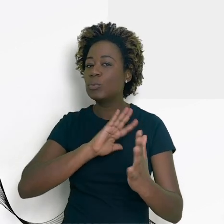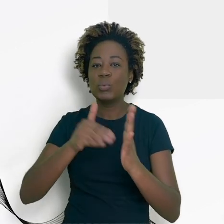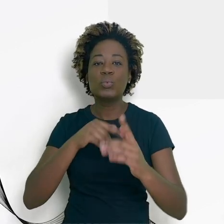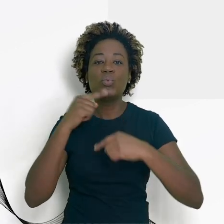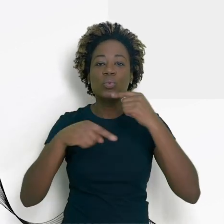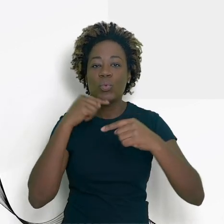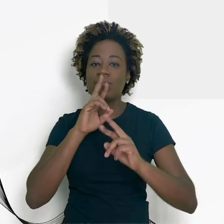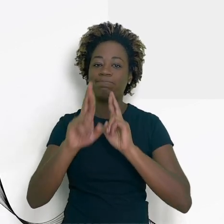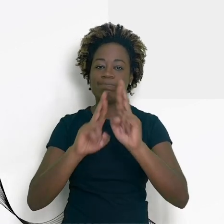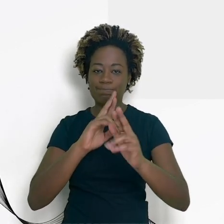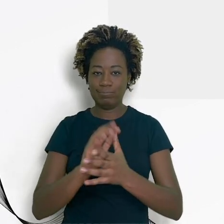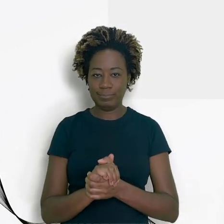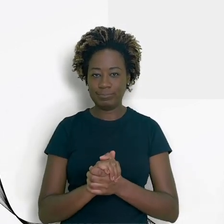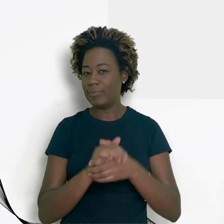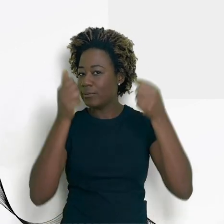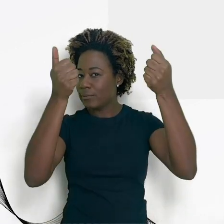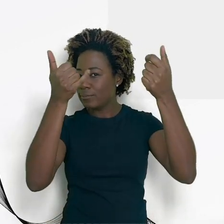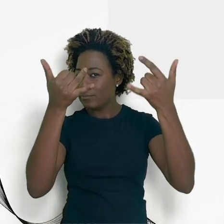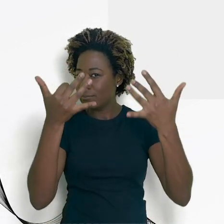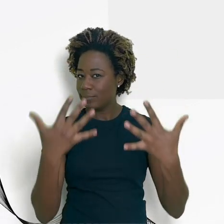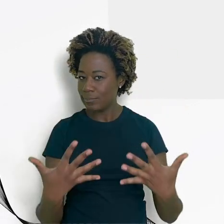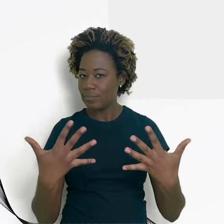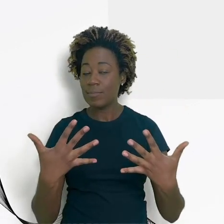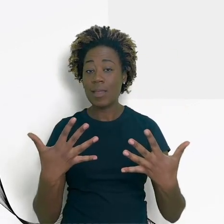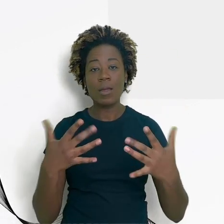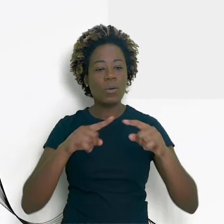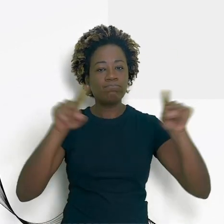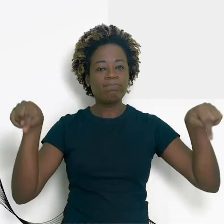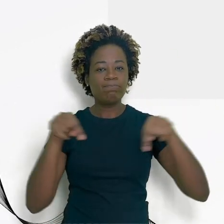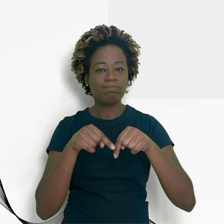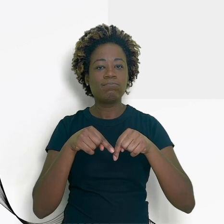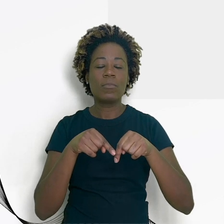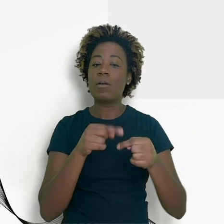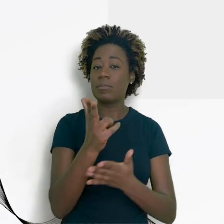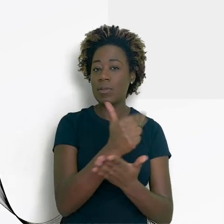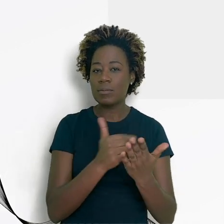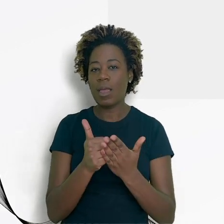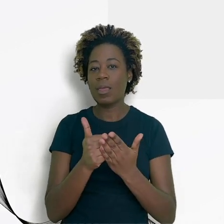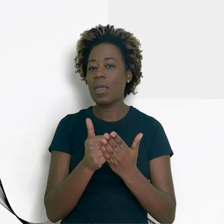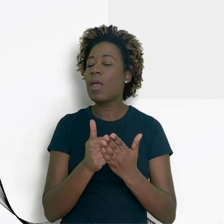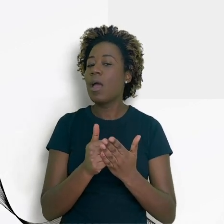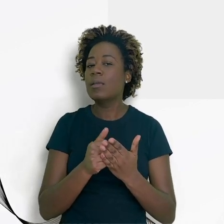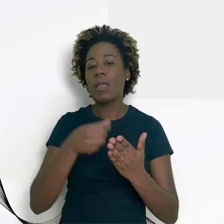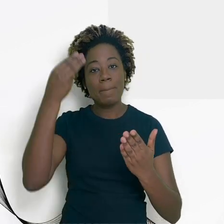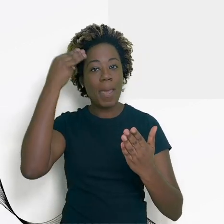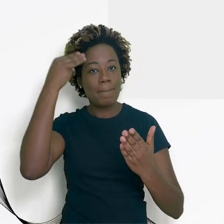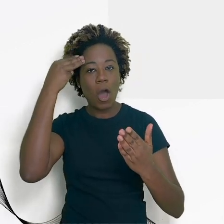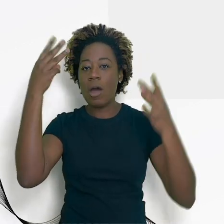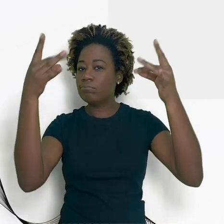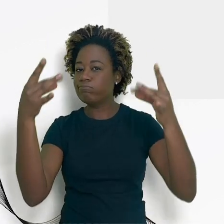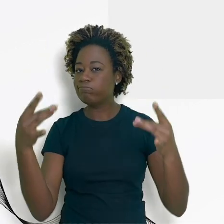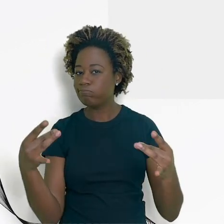tiro todas as suas dúvidas. Descrição do cenário, descrição da composição, desenho técnico e memorial descritivo.